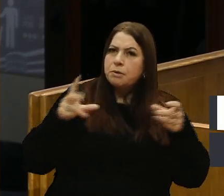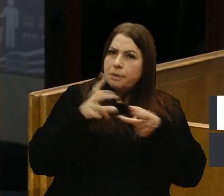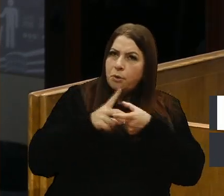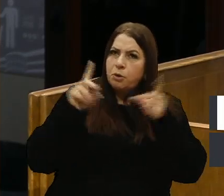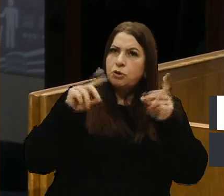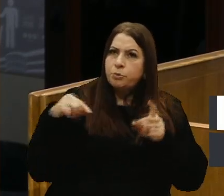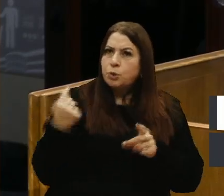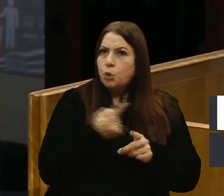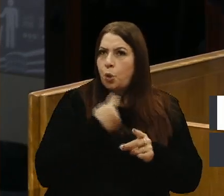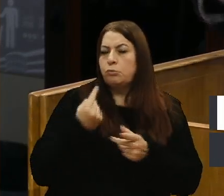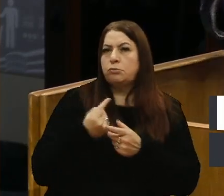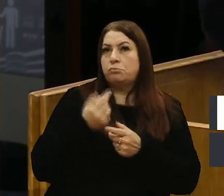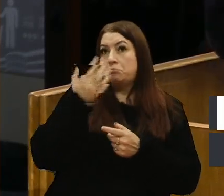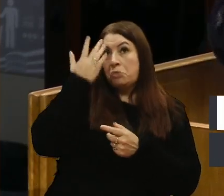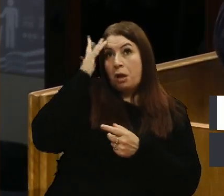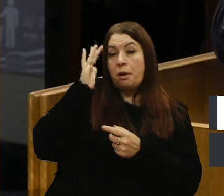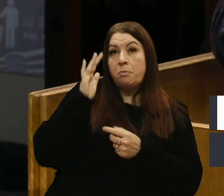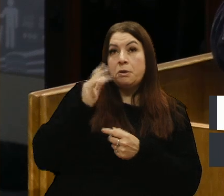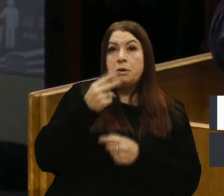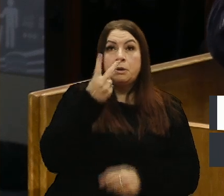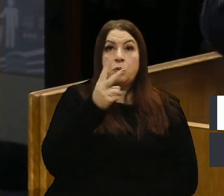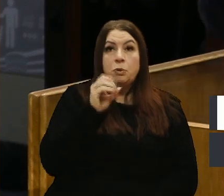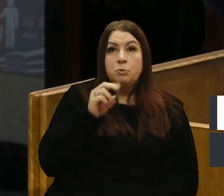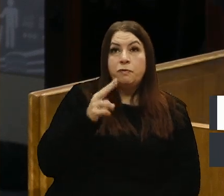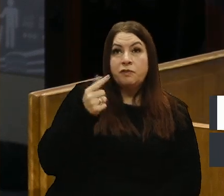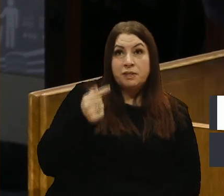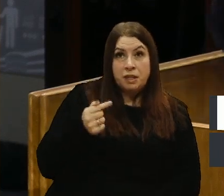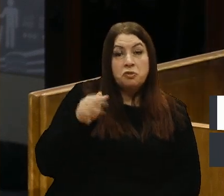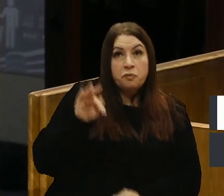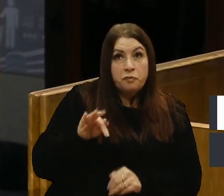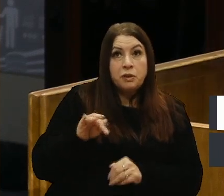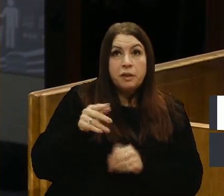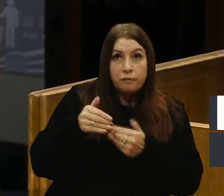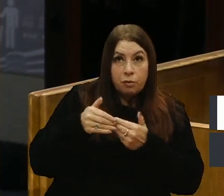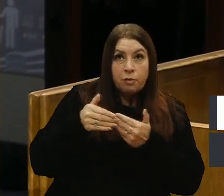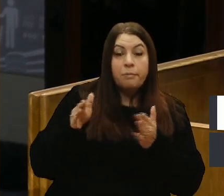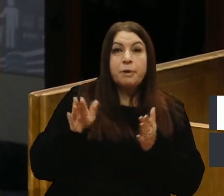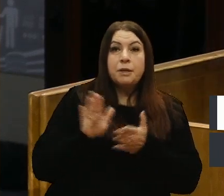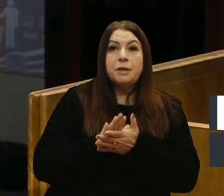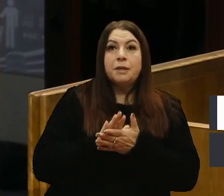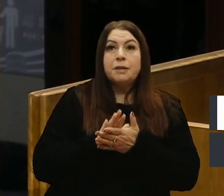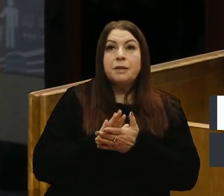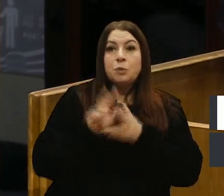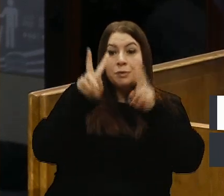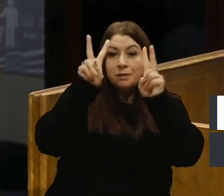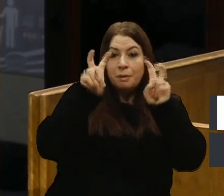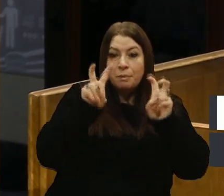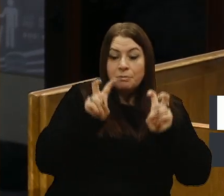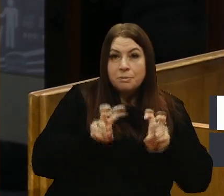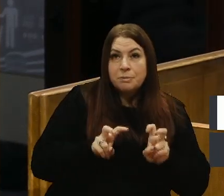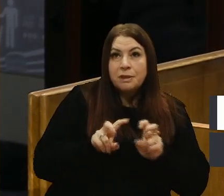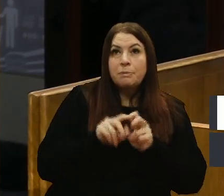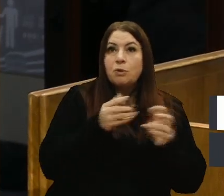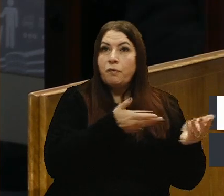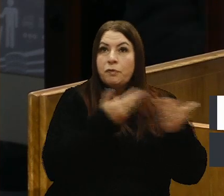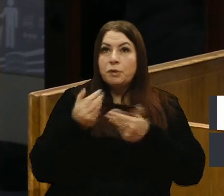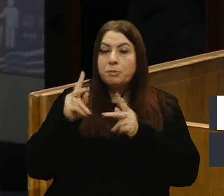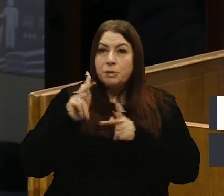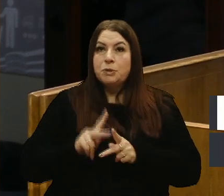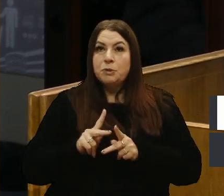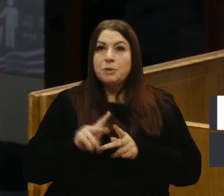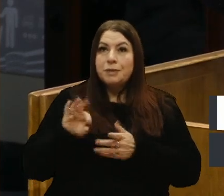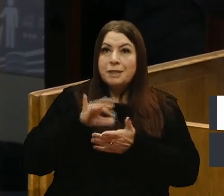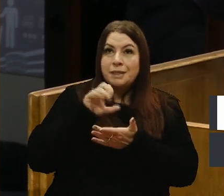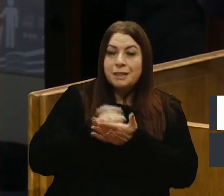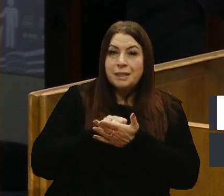para todos. Quem sabe lá no fim, em 2027, nós vamos abrir daí os temas, convidar as pessoas a se